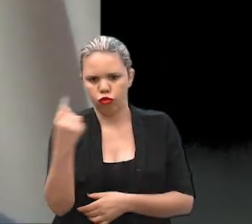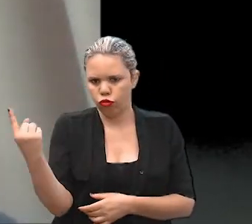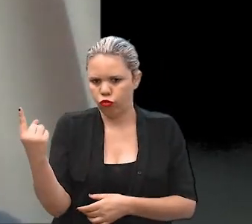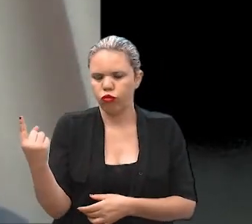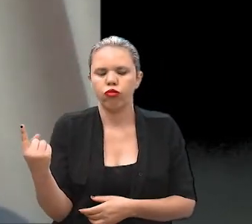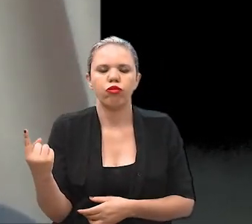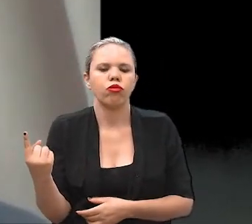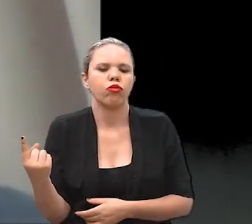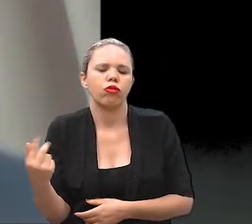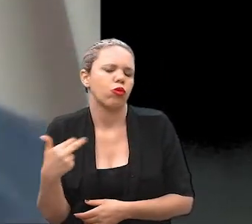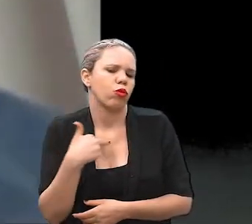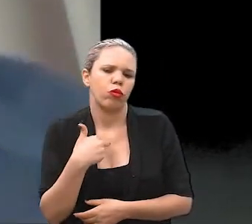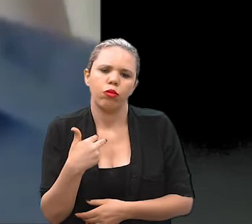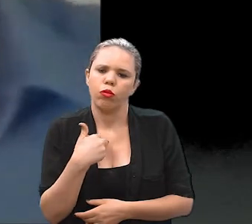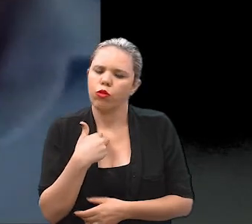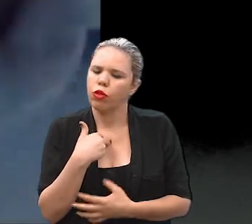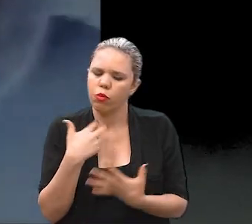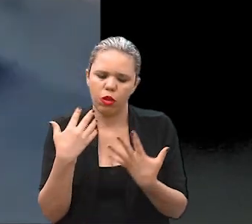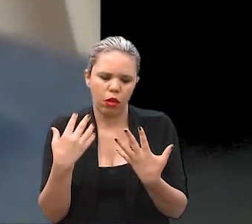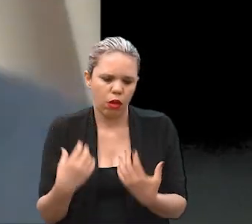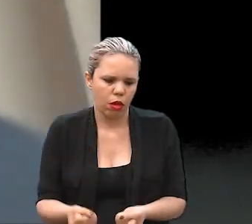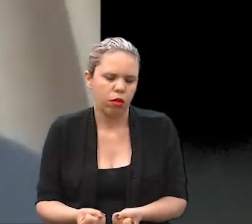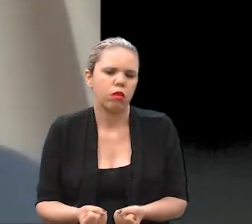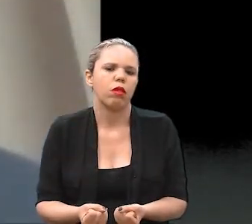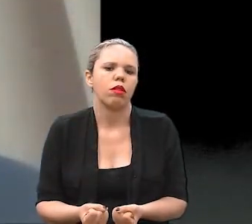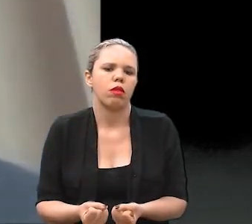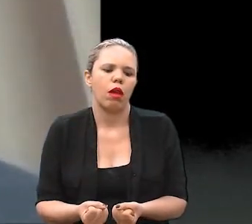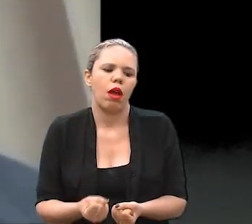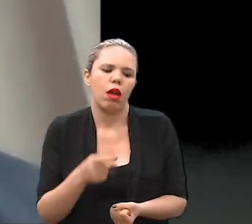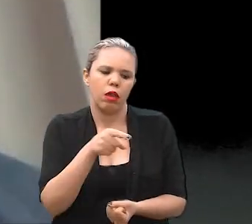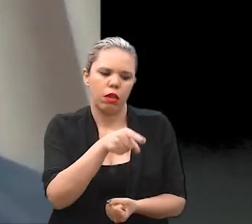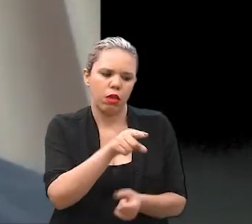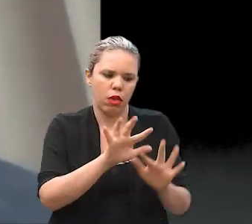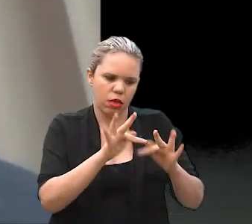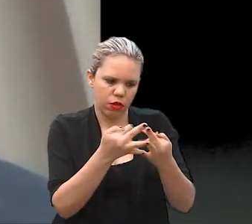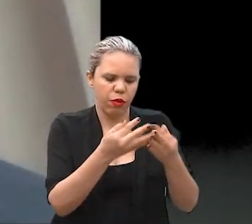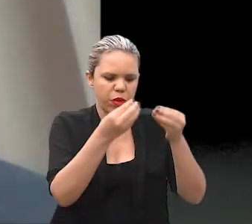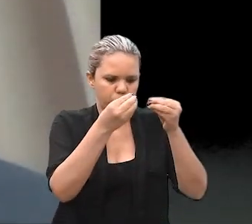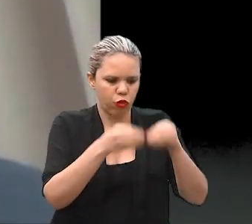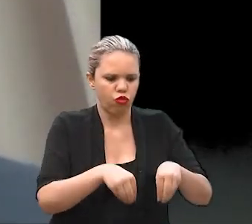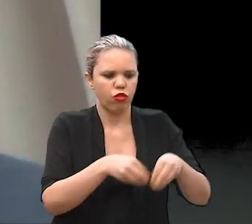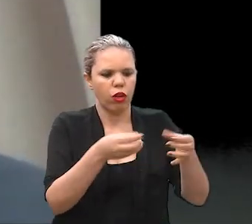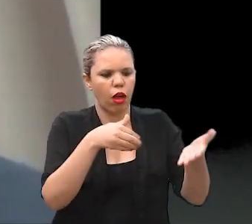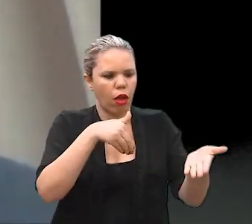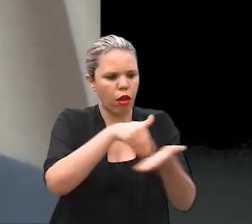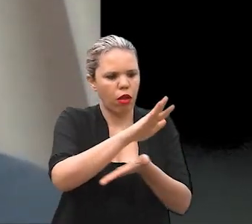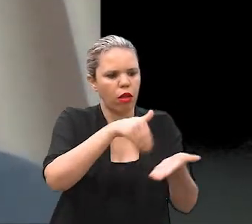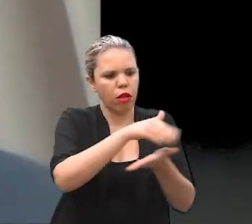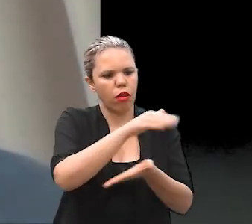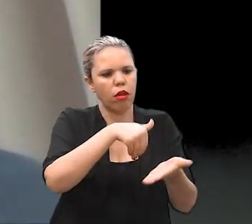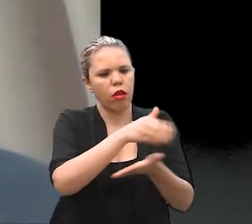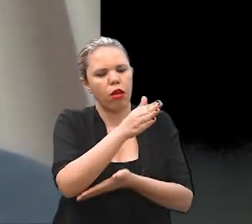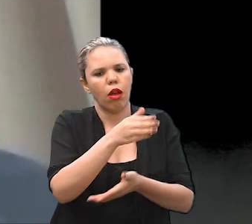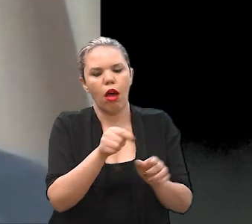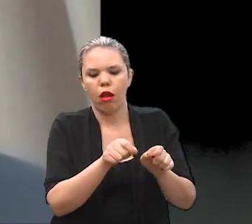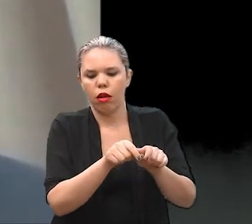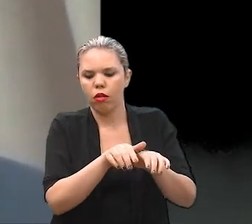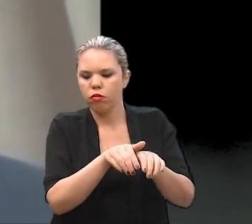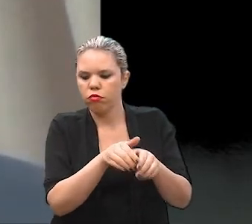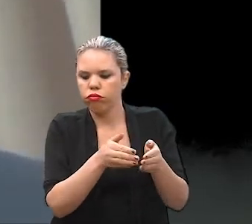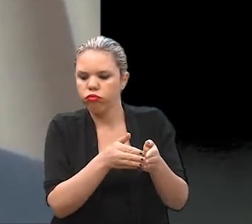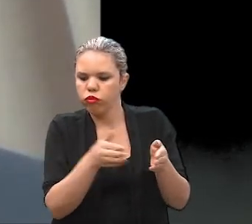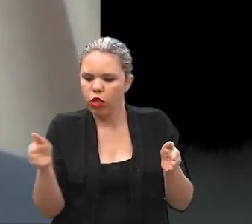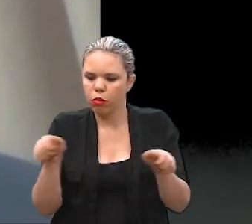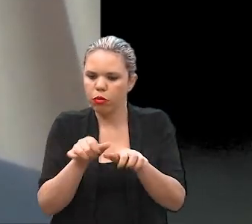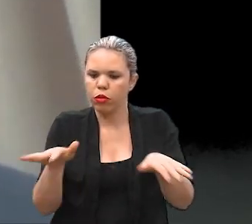não podemos permitir que essas famílias sejam desalojadas em plena pandemia. E